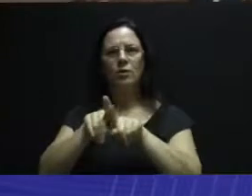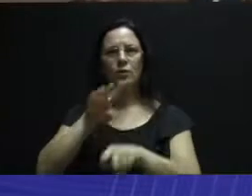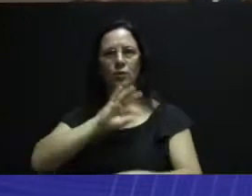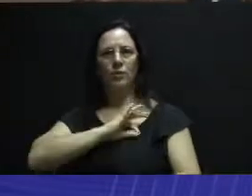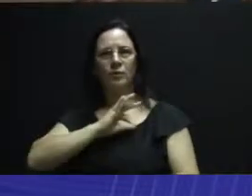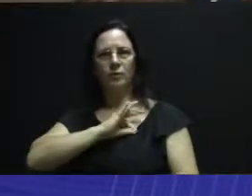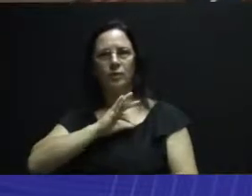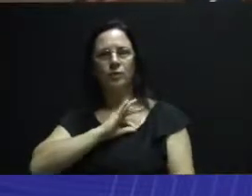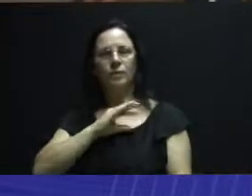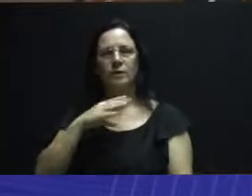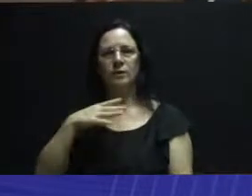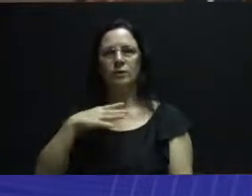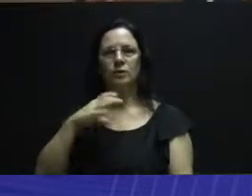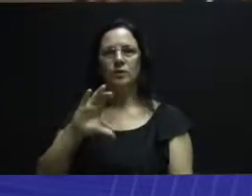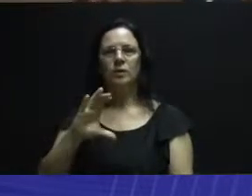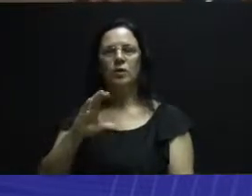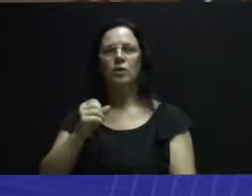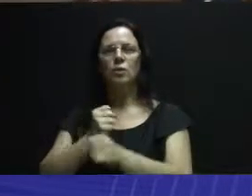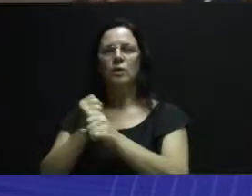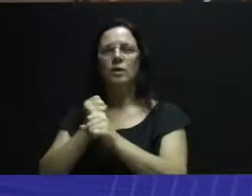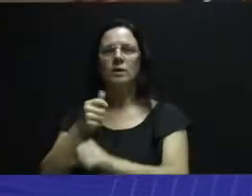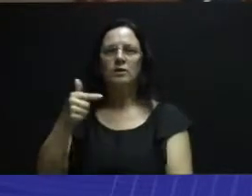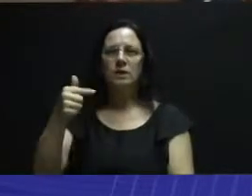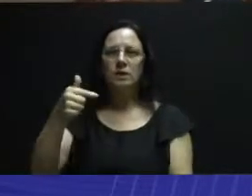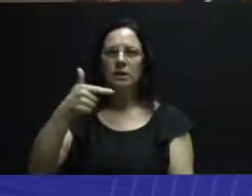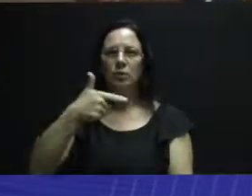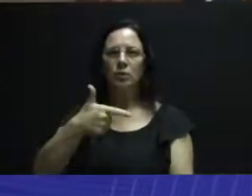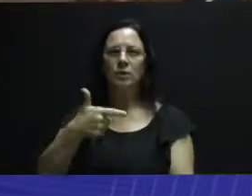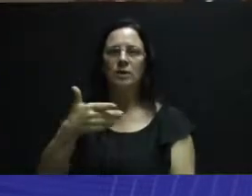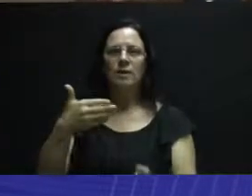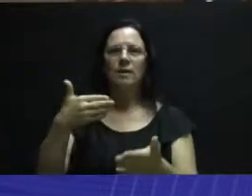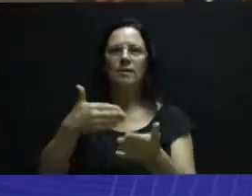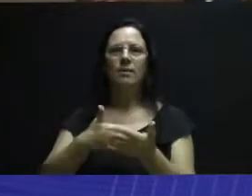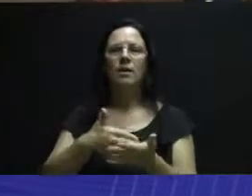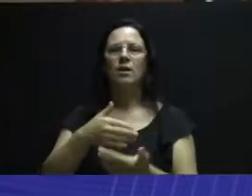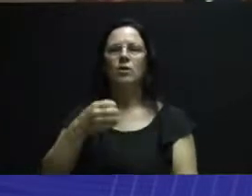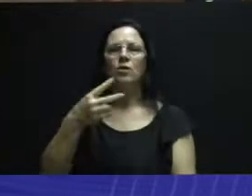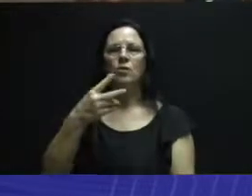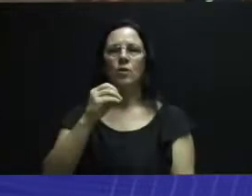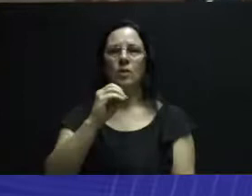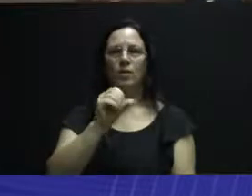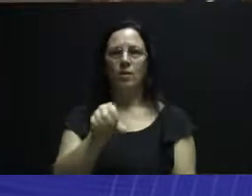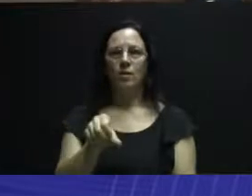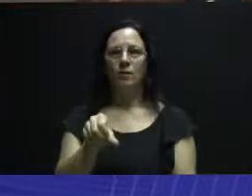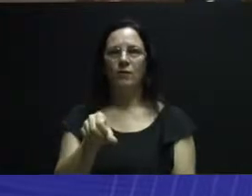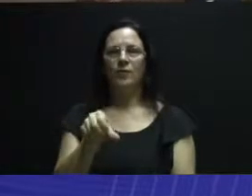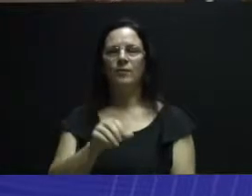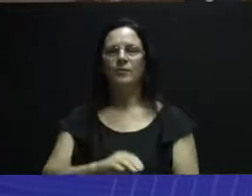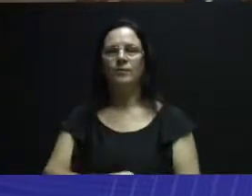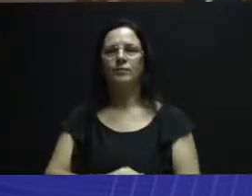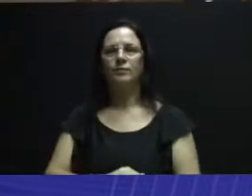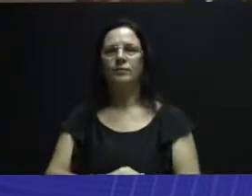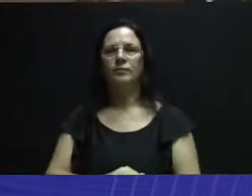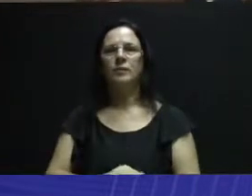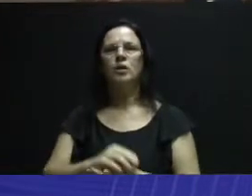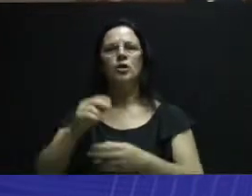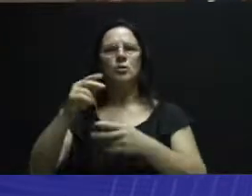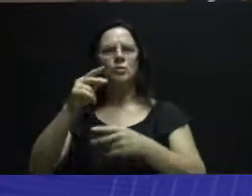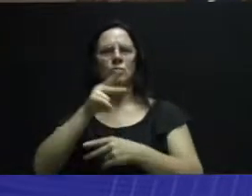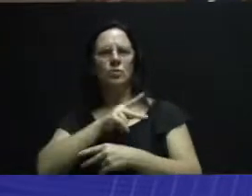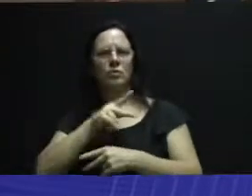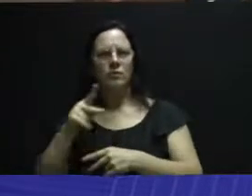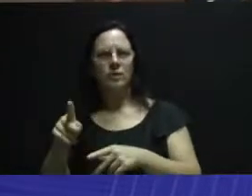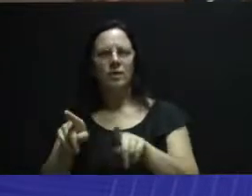de Cubatão de 72 a 2009. Seu profissionalismo e sua dedicação